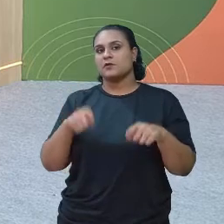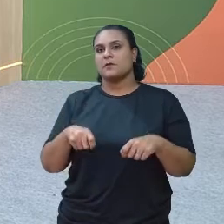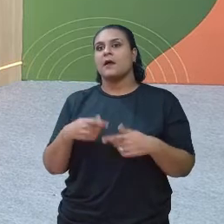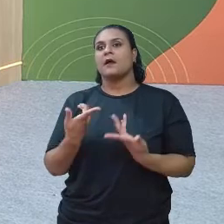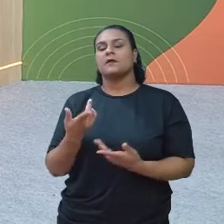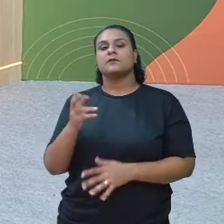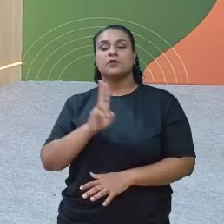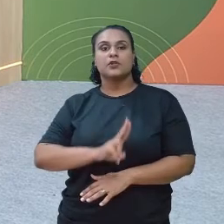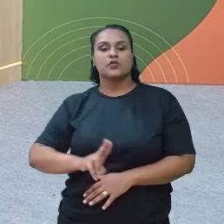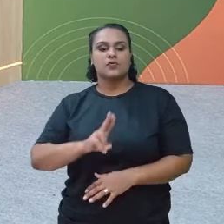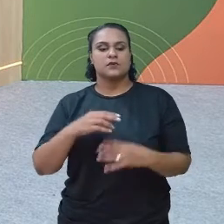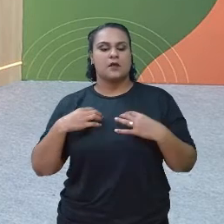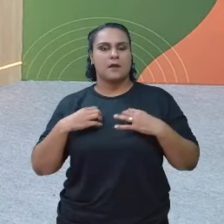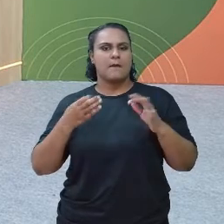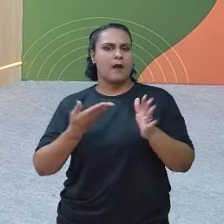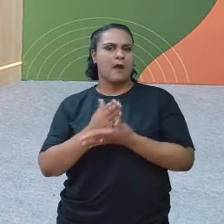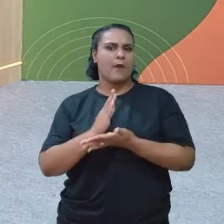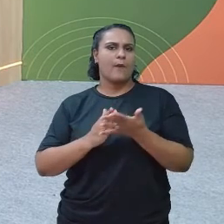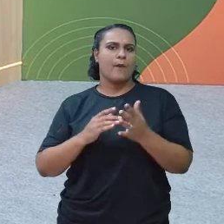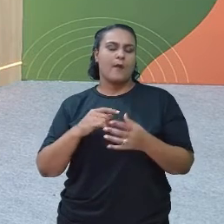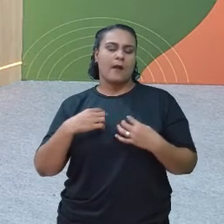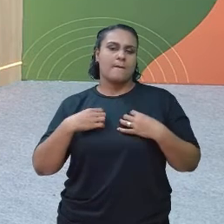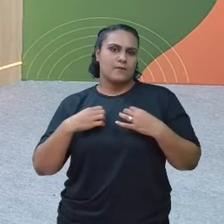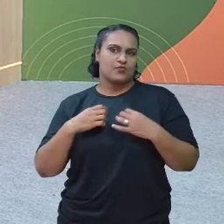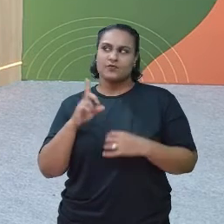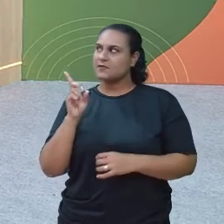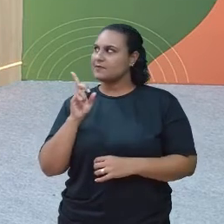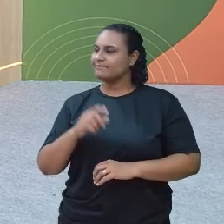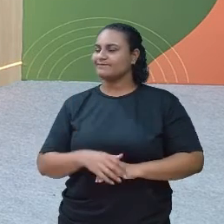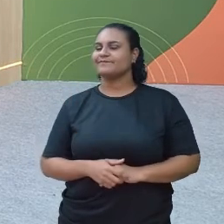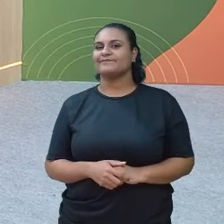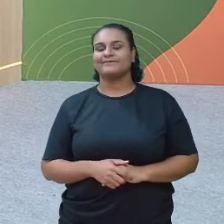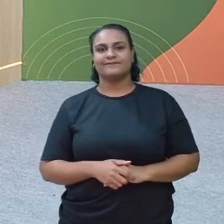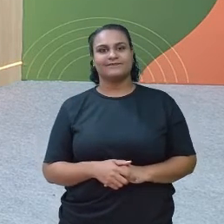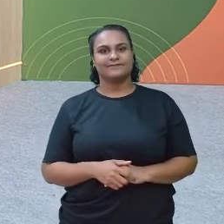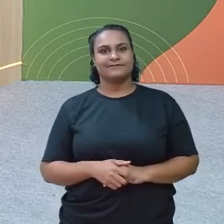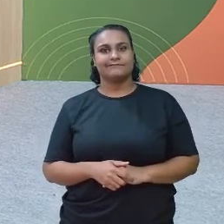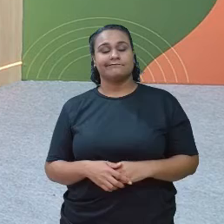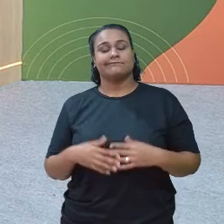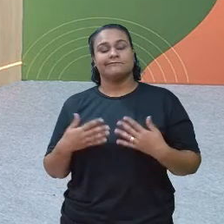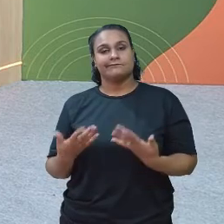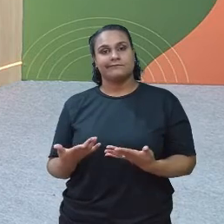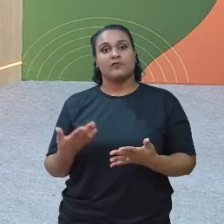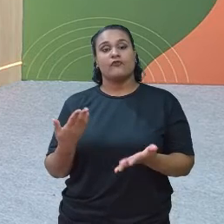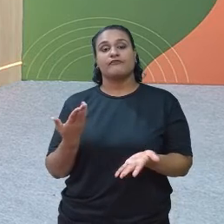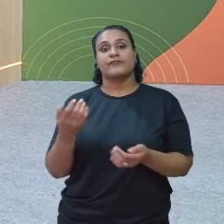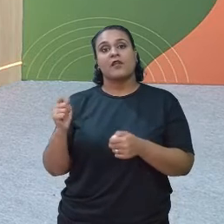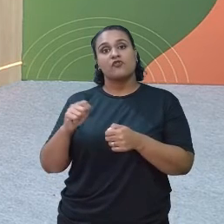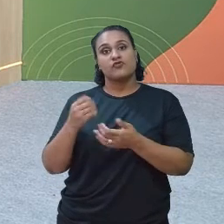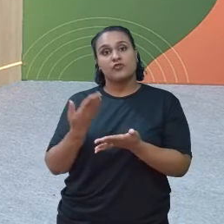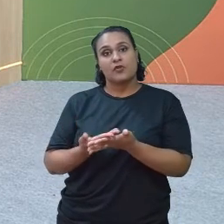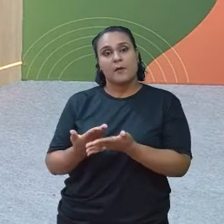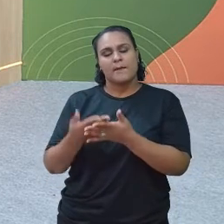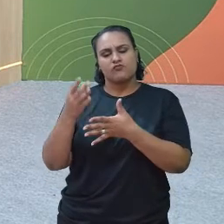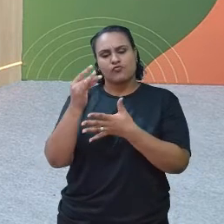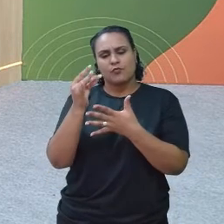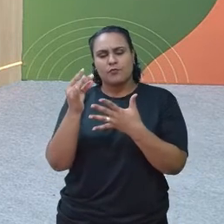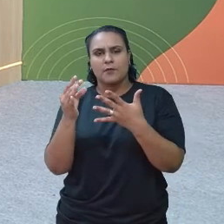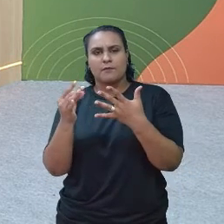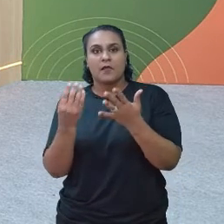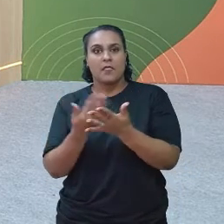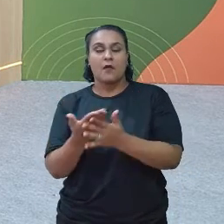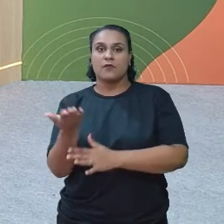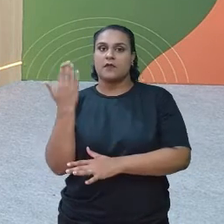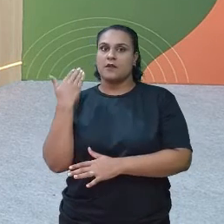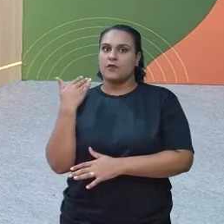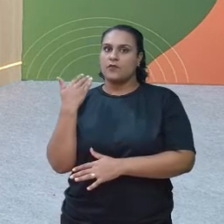essa moça vestindo alguma dessas blusas aí, tá certo? Então a gente já fez isso na aula anterior, a gente está descrevendo